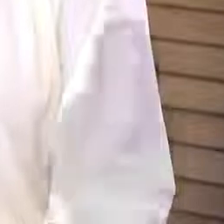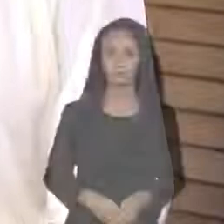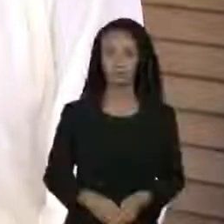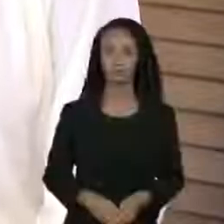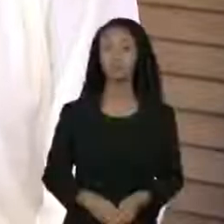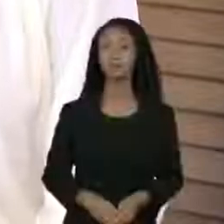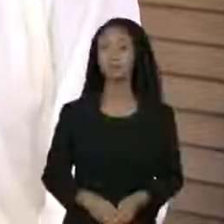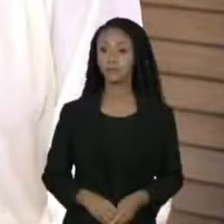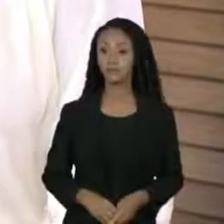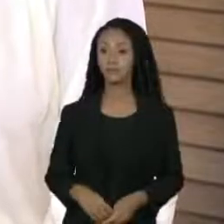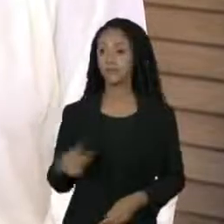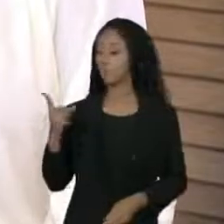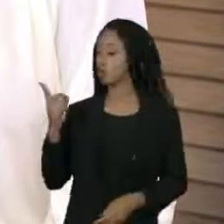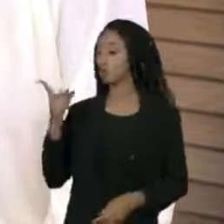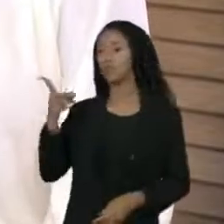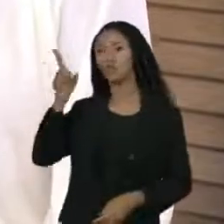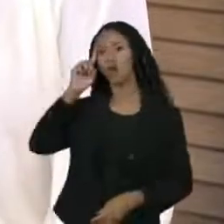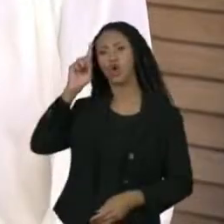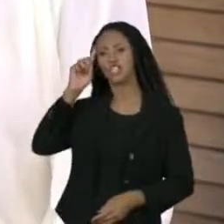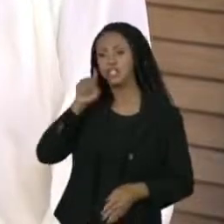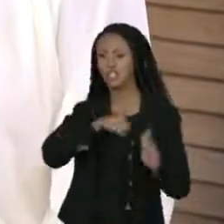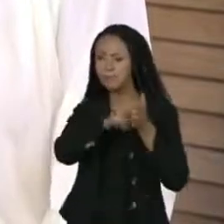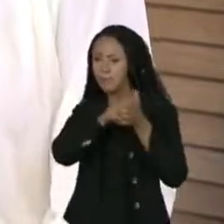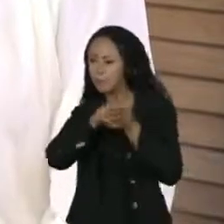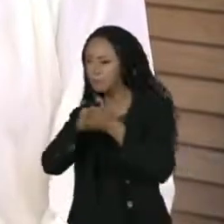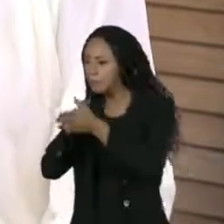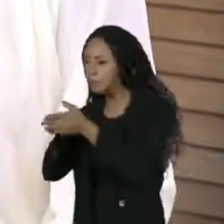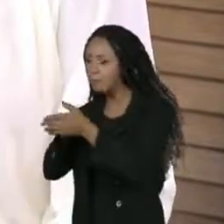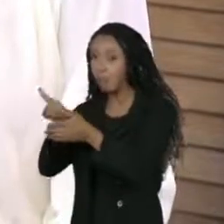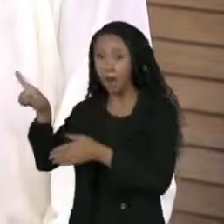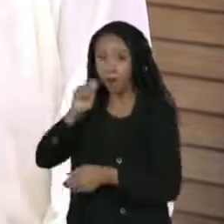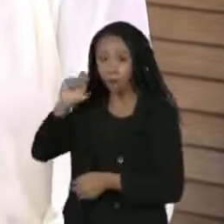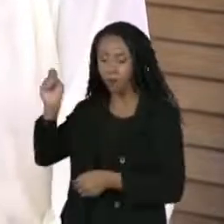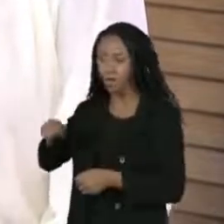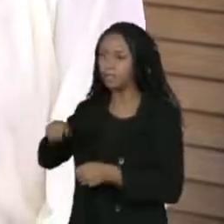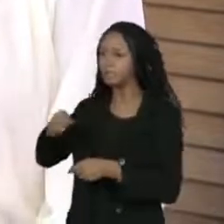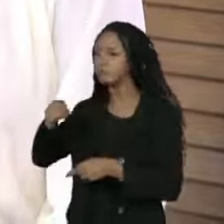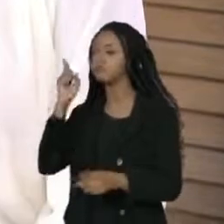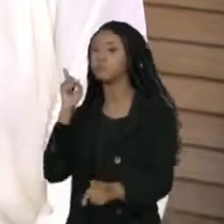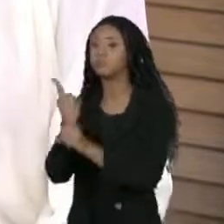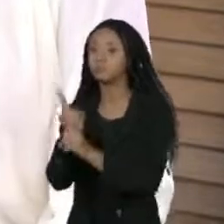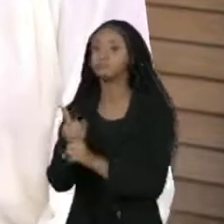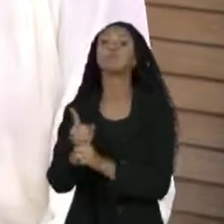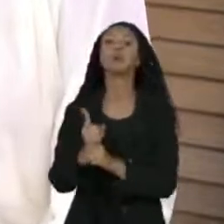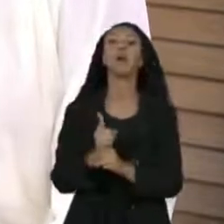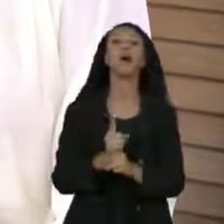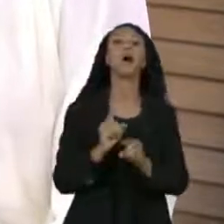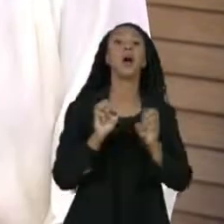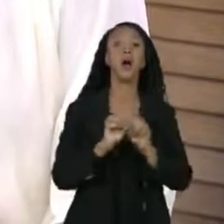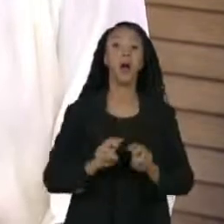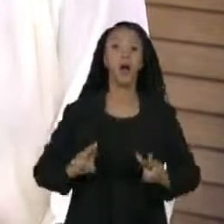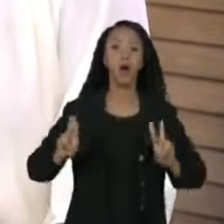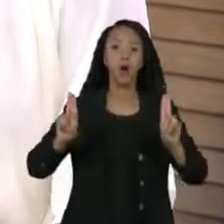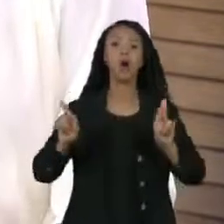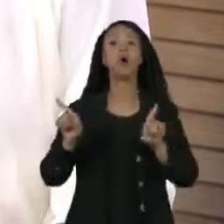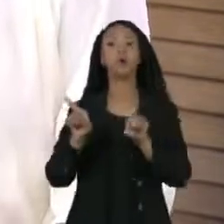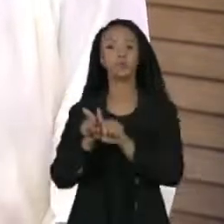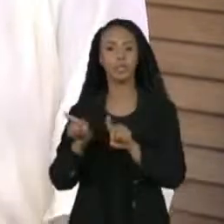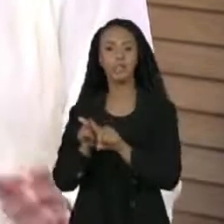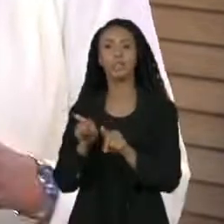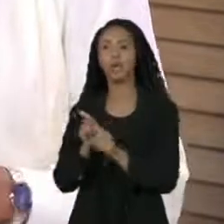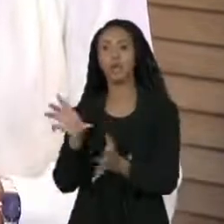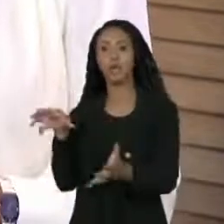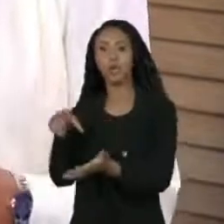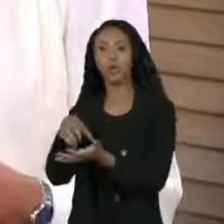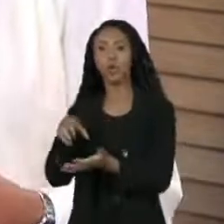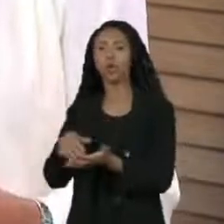e depois de 12 dias de Investigações na Ucrânia a organização de direitos humanos anistia internacional